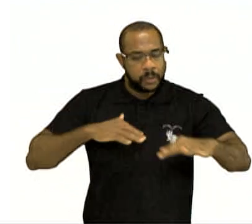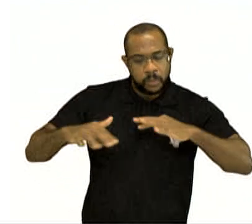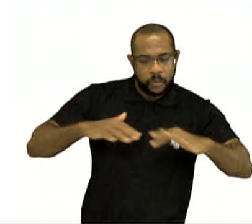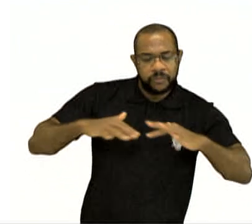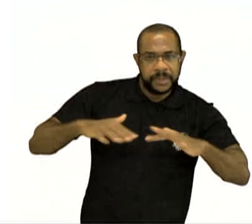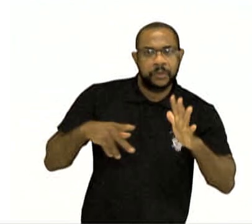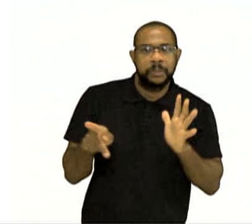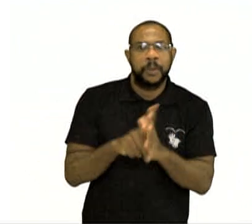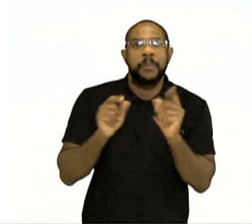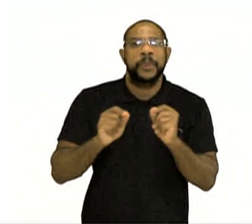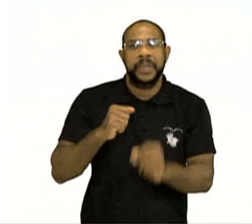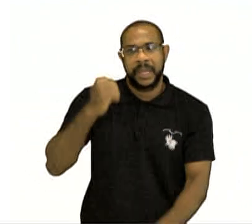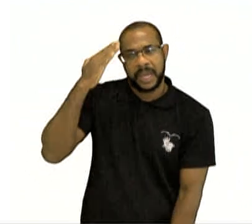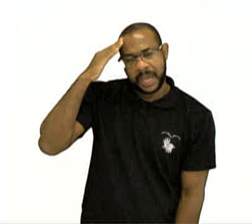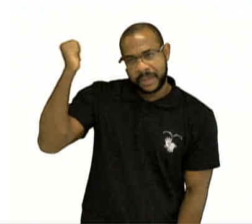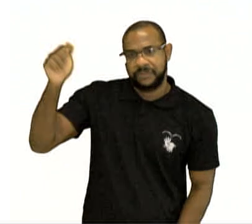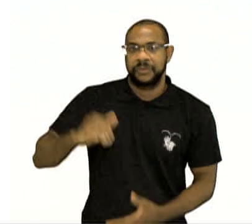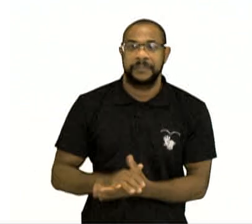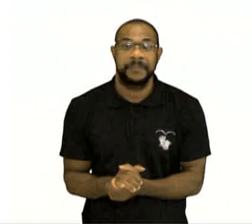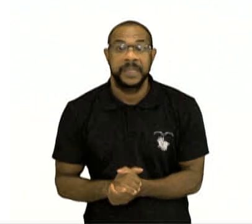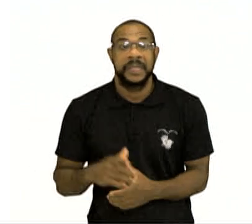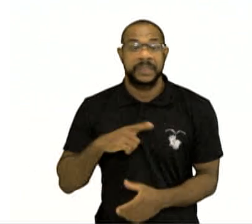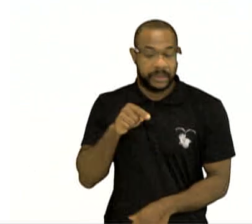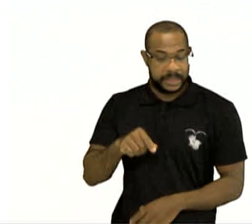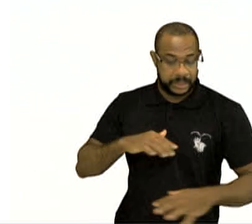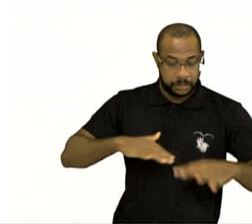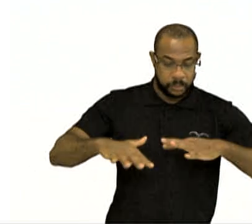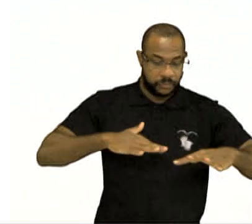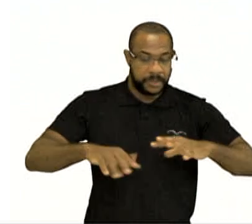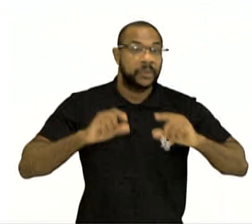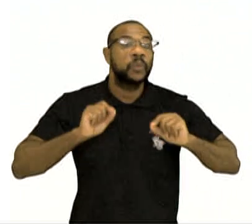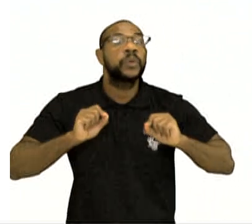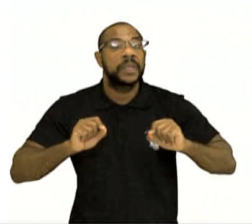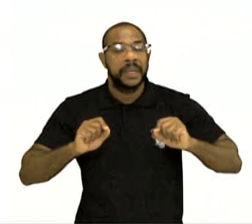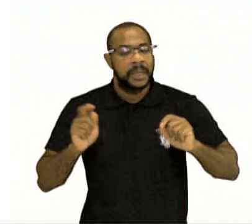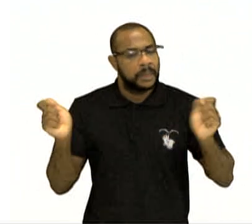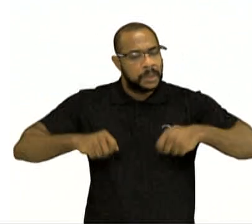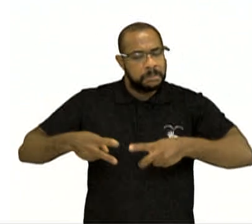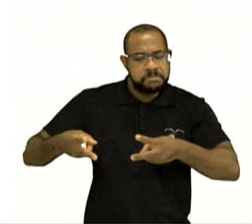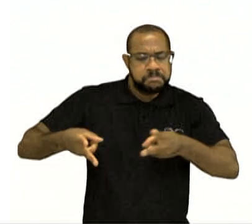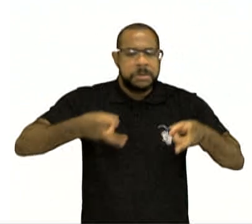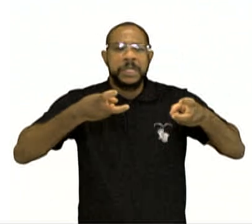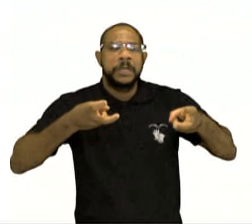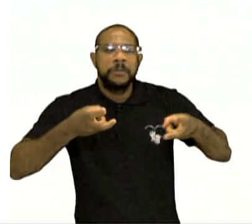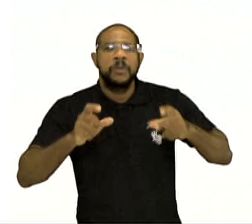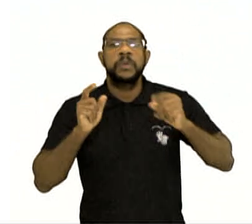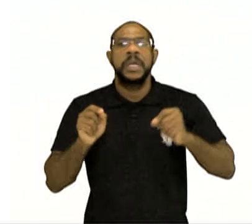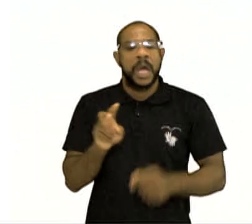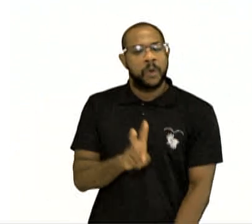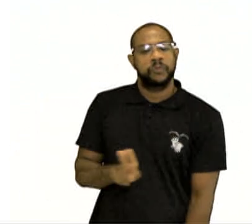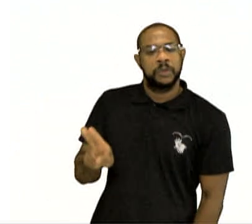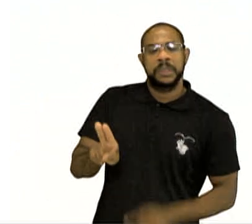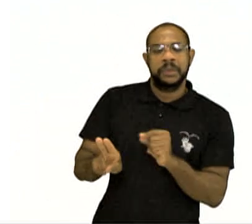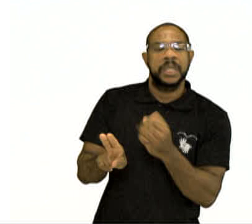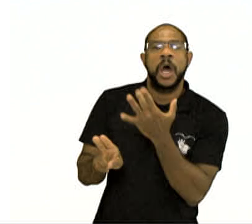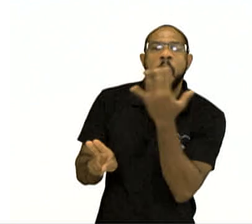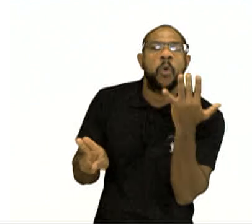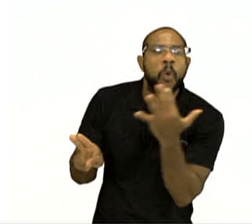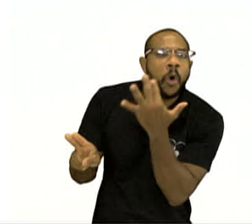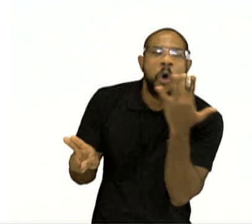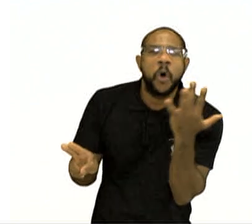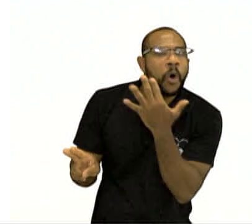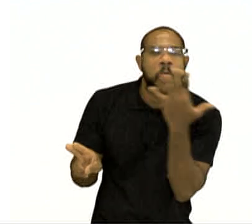artísticos. Em vários desses movimentos, nós podemos perceber a utilização da cor de